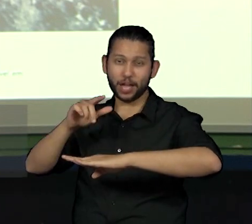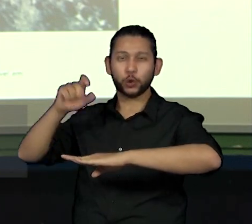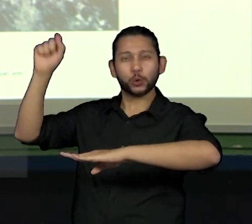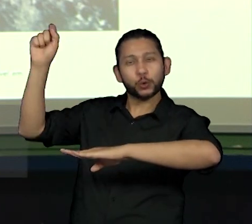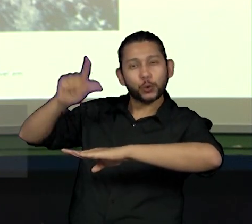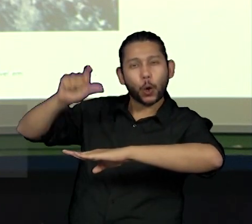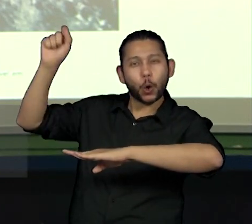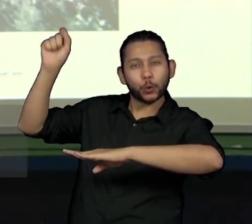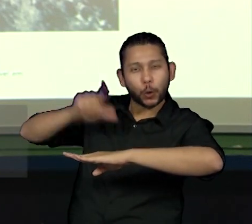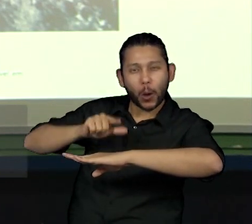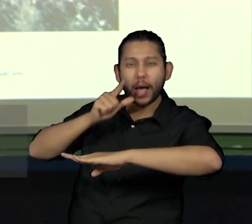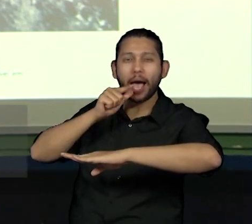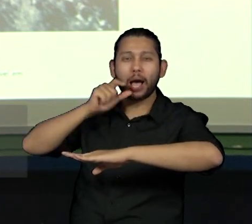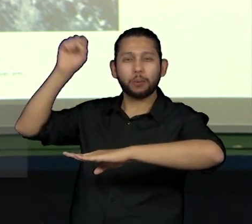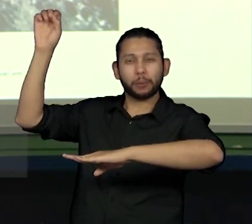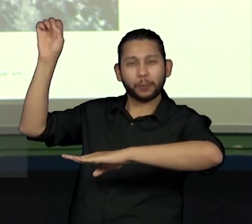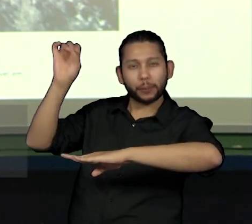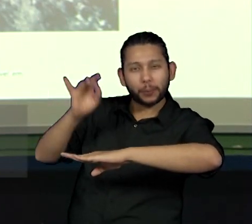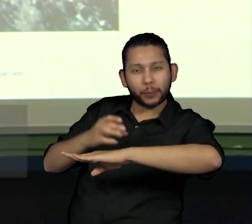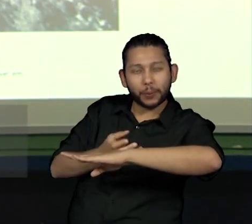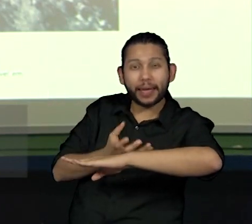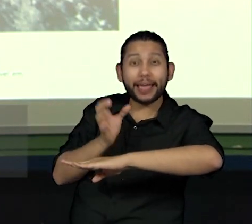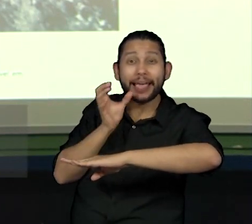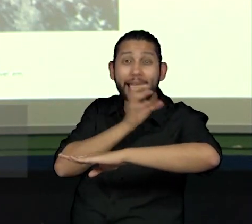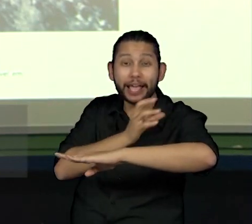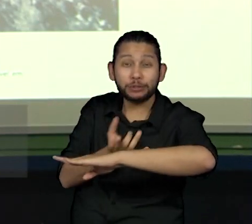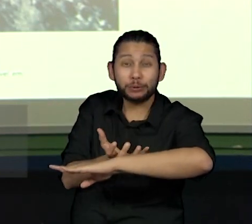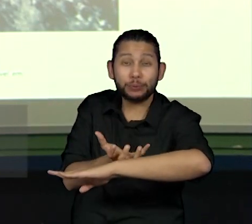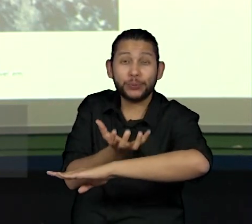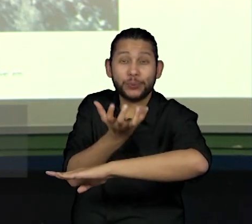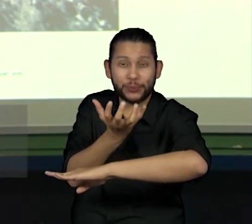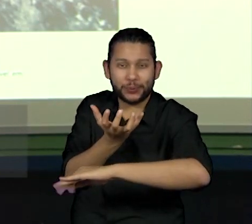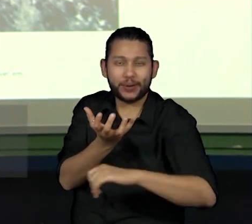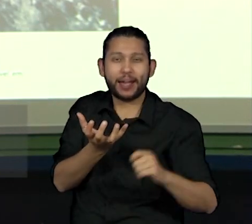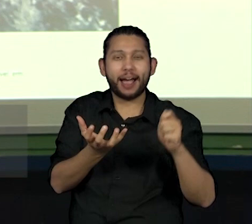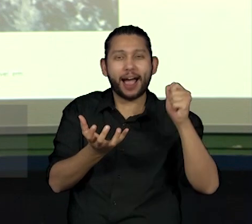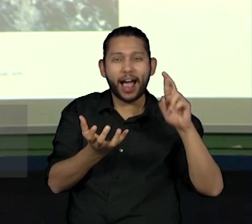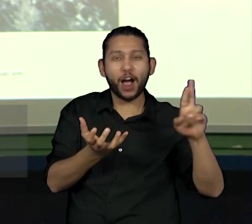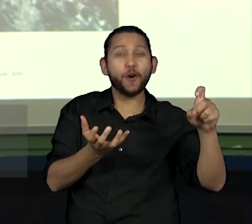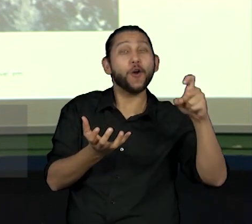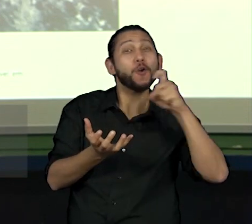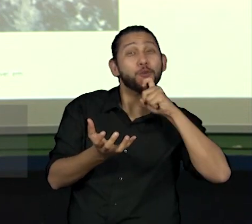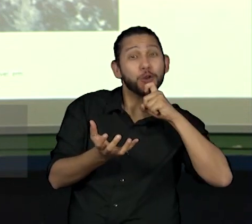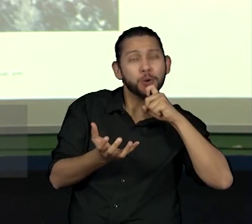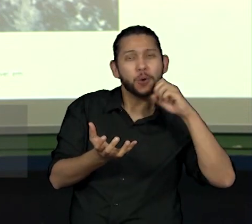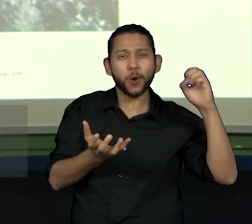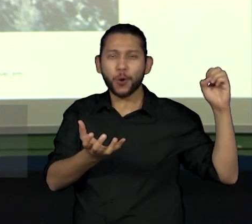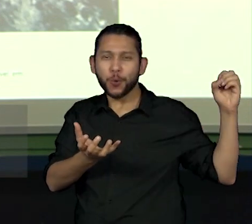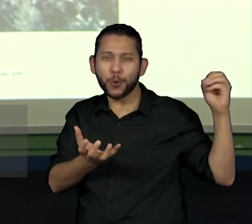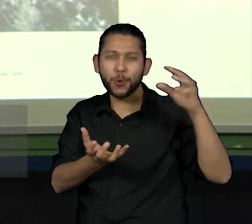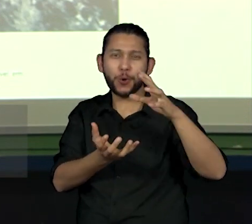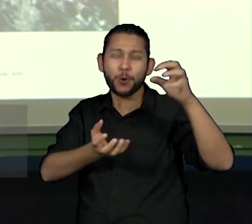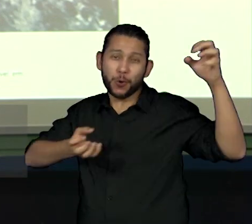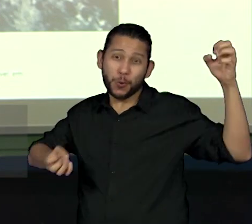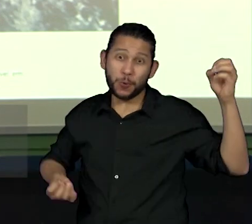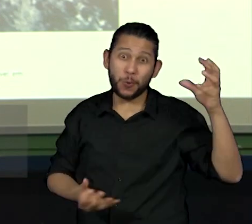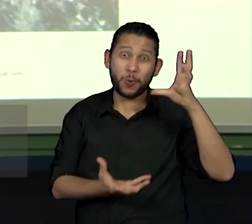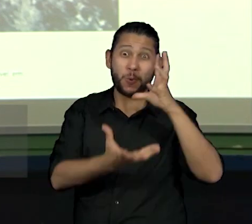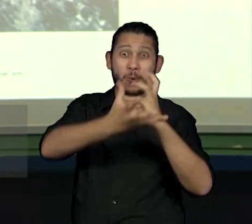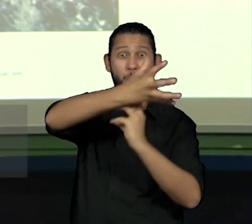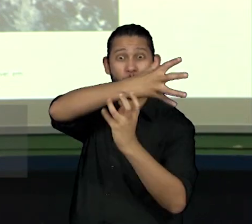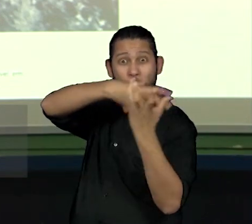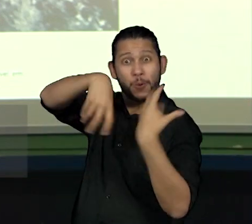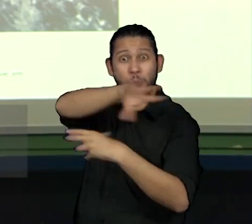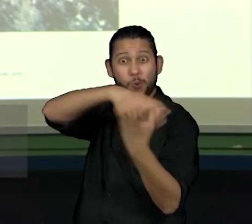um processo parecido com a formação das chuvas, com a diferença que o furacão dura semanas, podendo